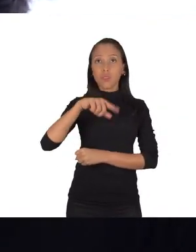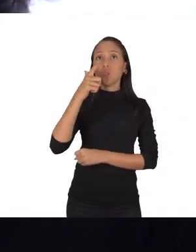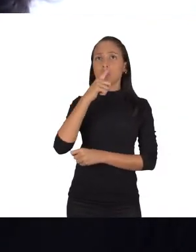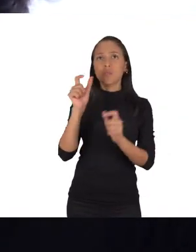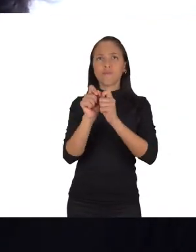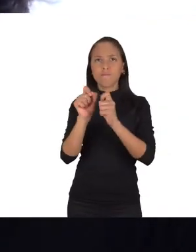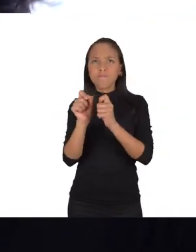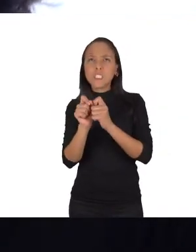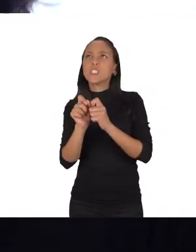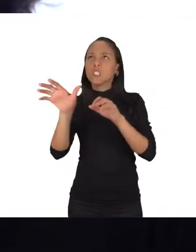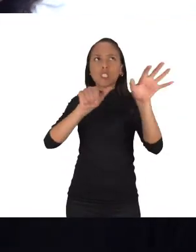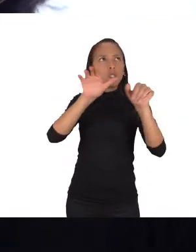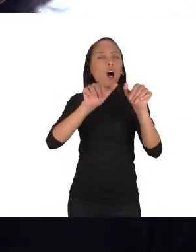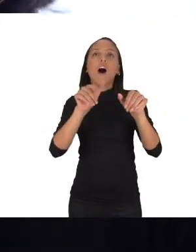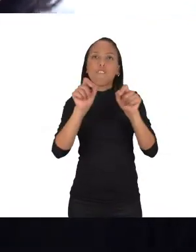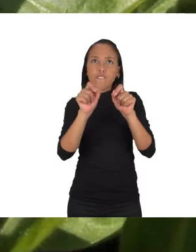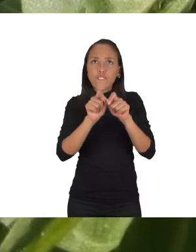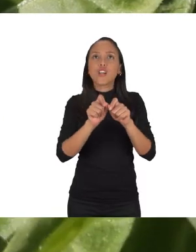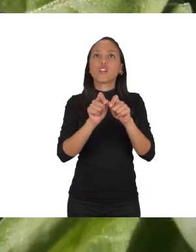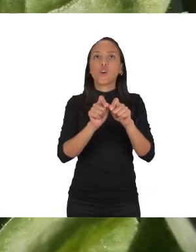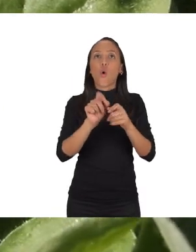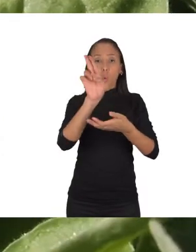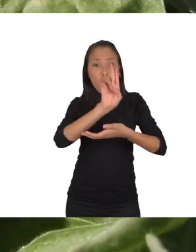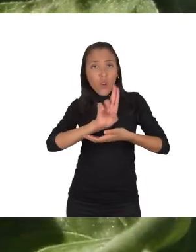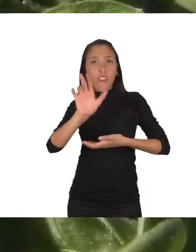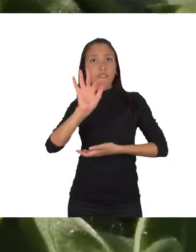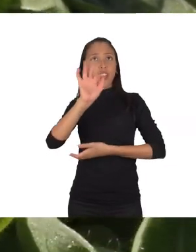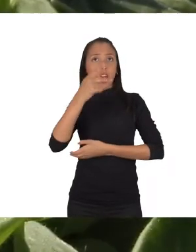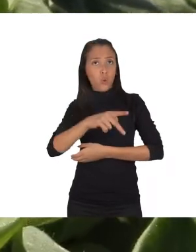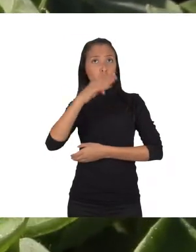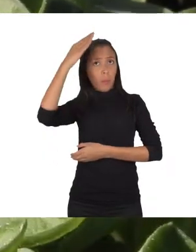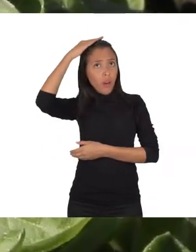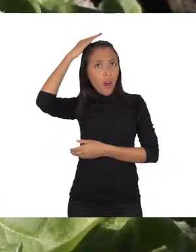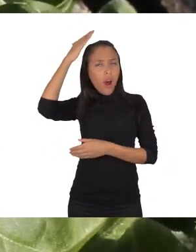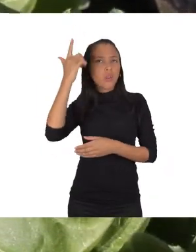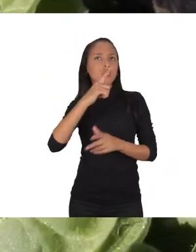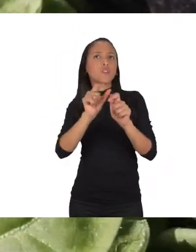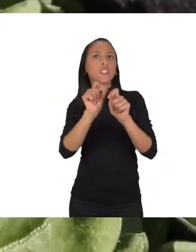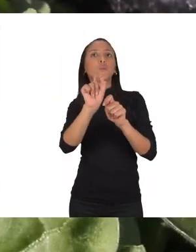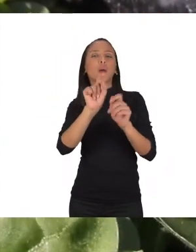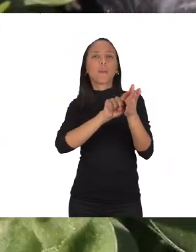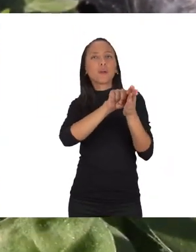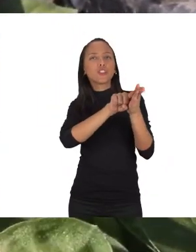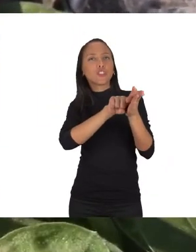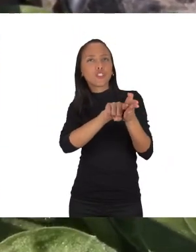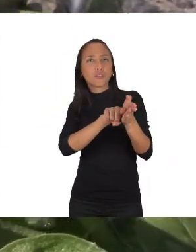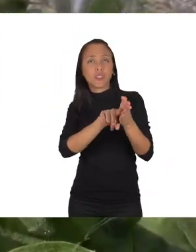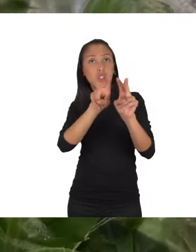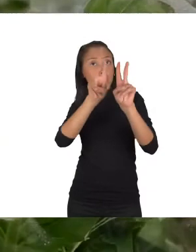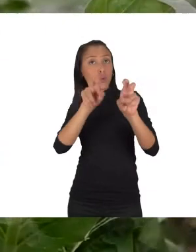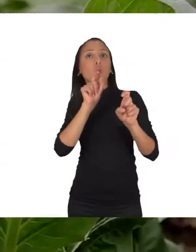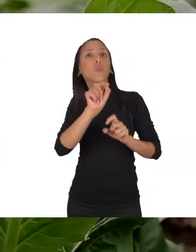aí com a Universidade Federal do Paraná e foi feita uma pesquisa, né, sobre